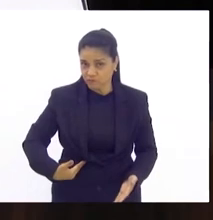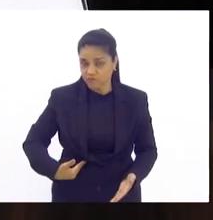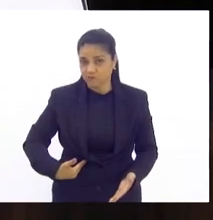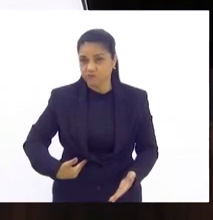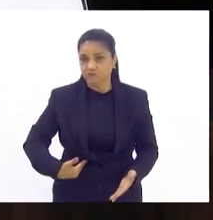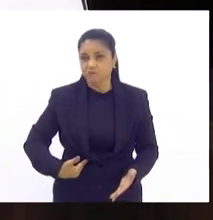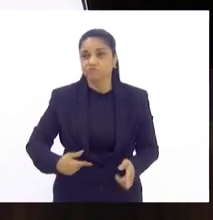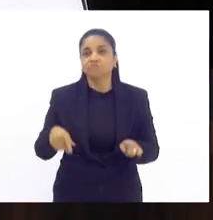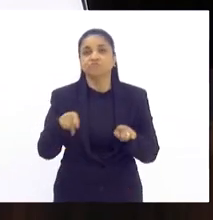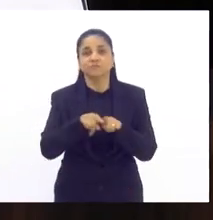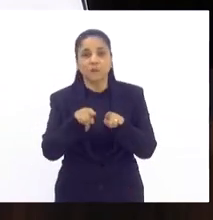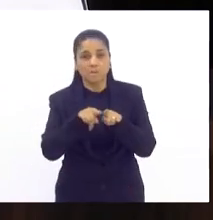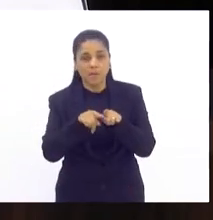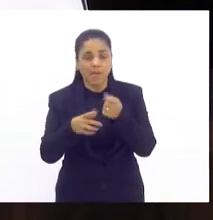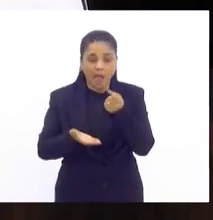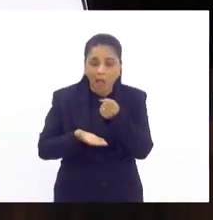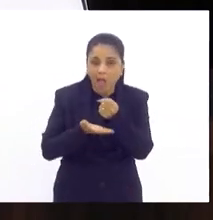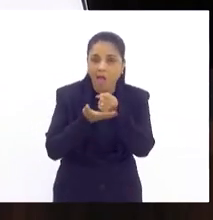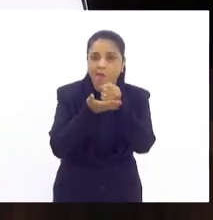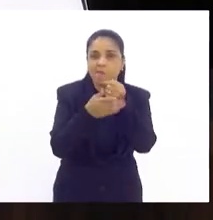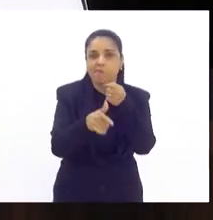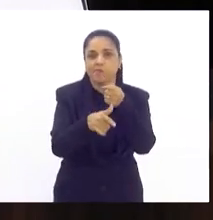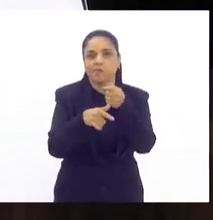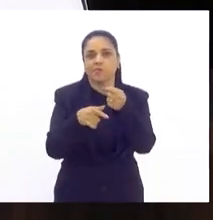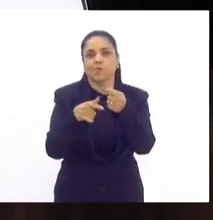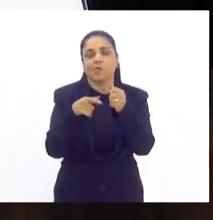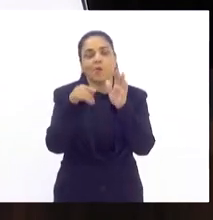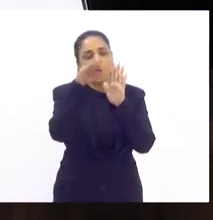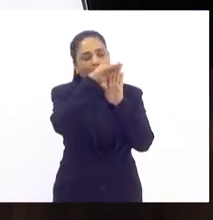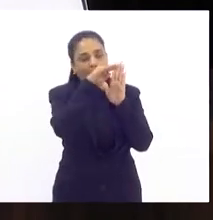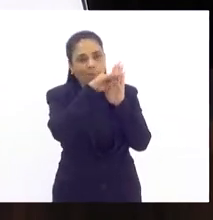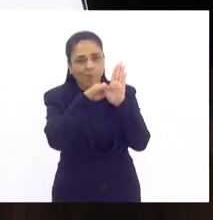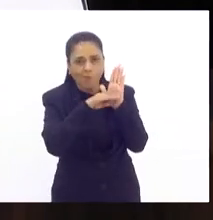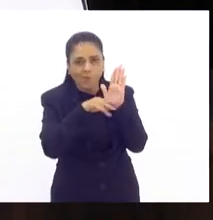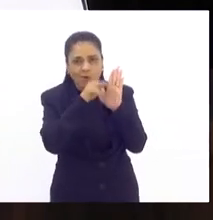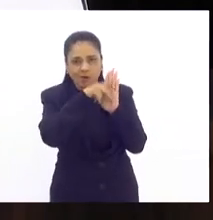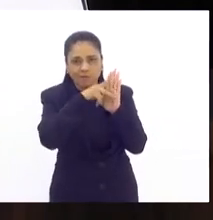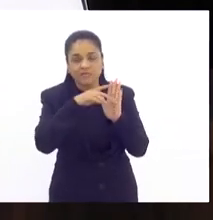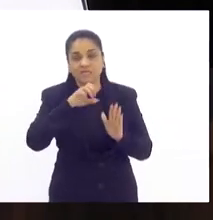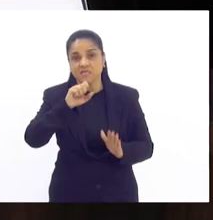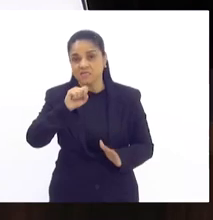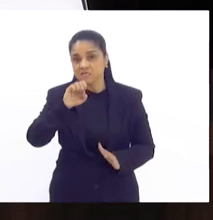gente também conseguiu apoiar com os programas da Segov